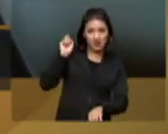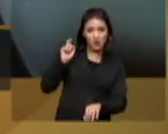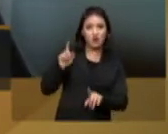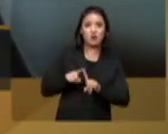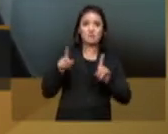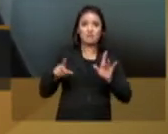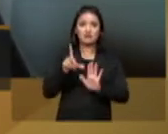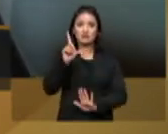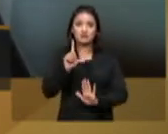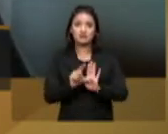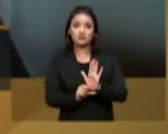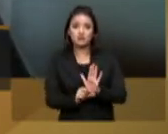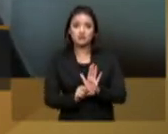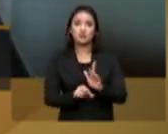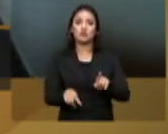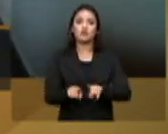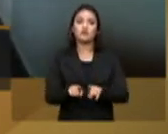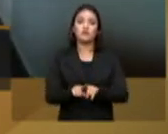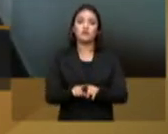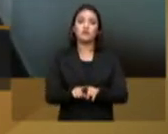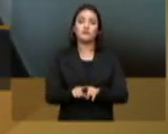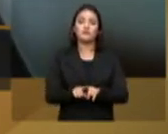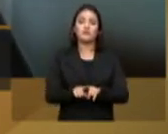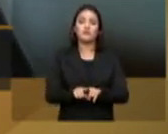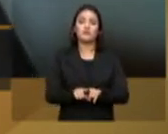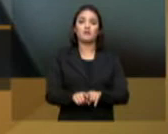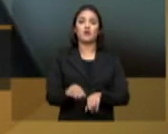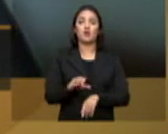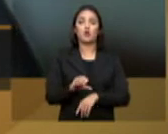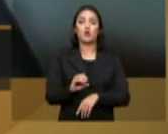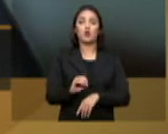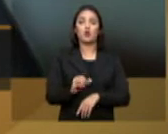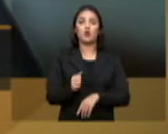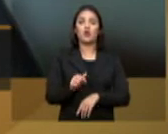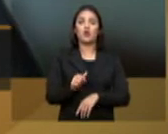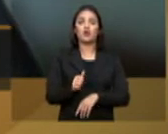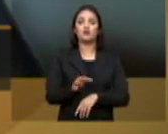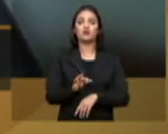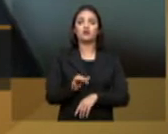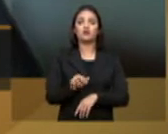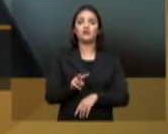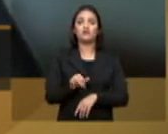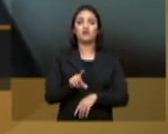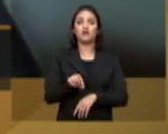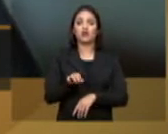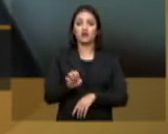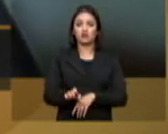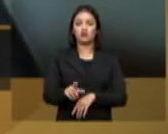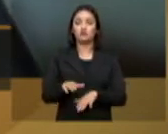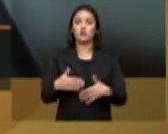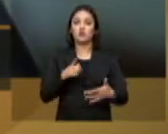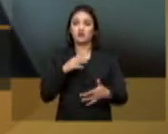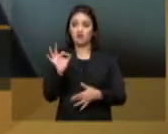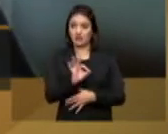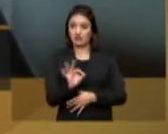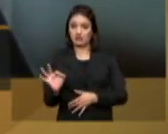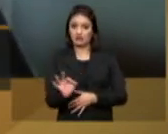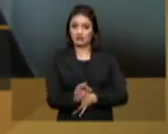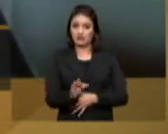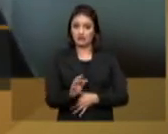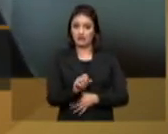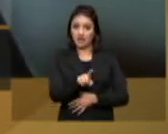reduz o grau de coatividade dos tributos, pode ser vista em taxas,